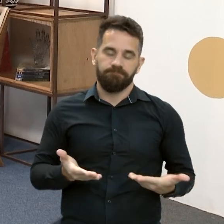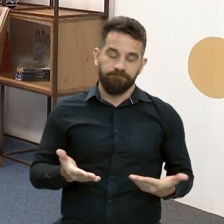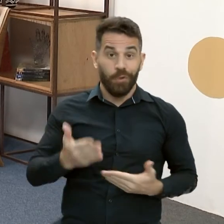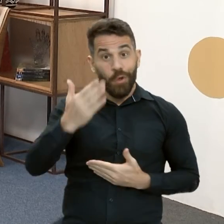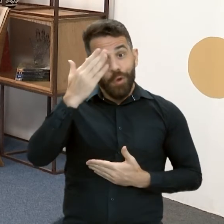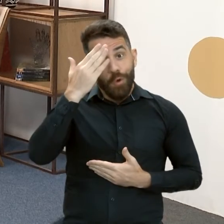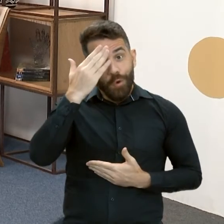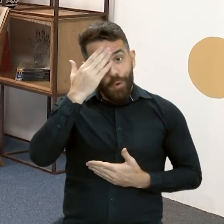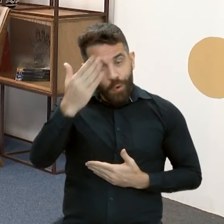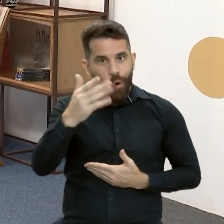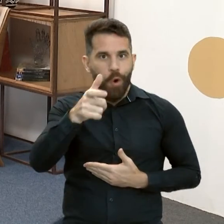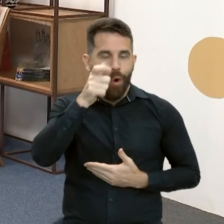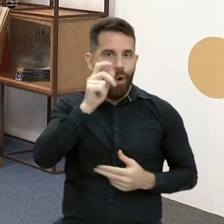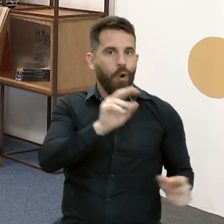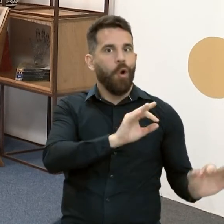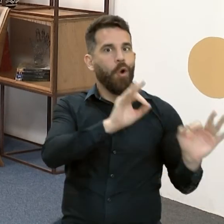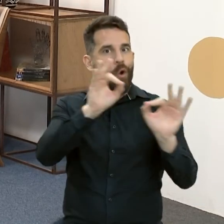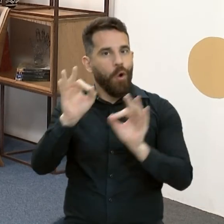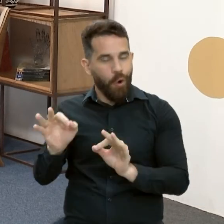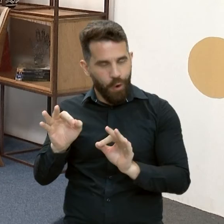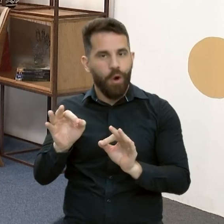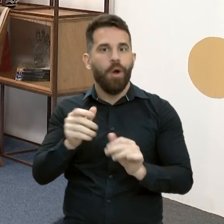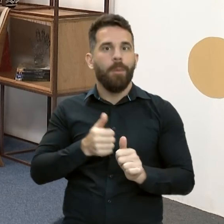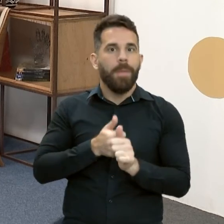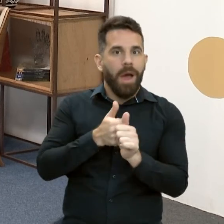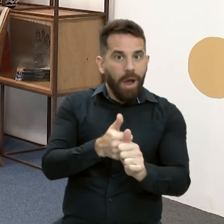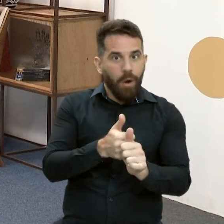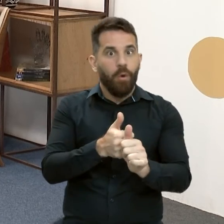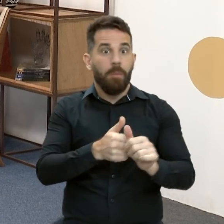Obrigada pela sua audiência. Acompanhe o Mundo UFG de